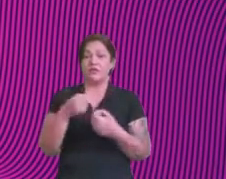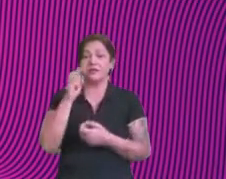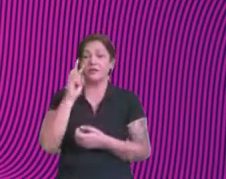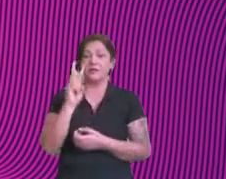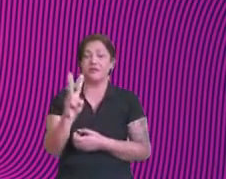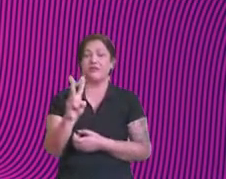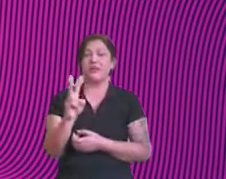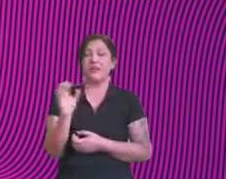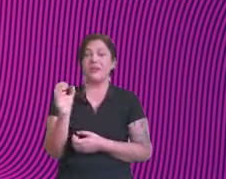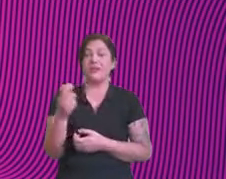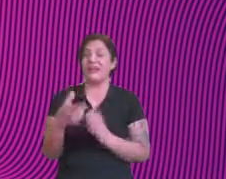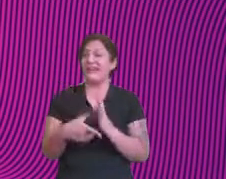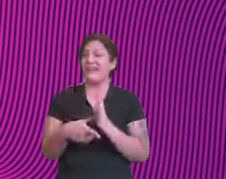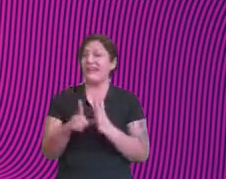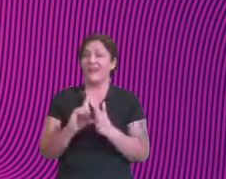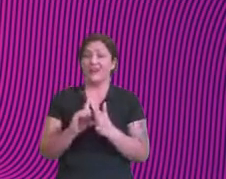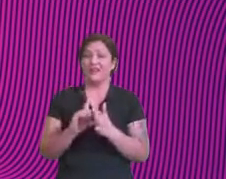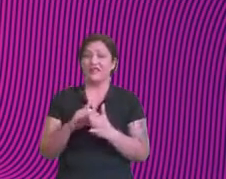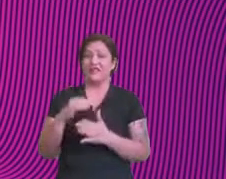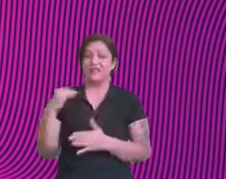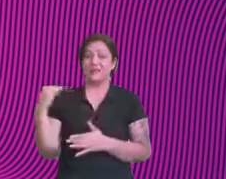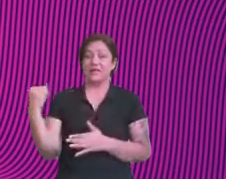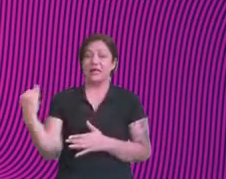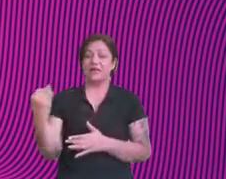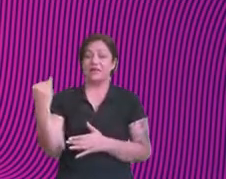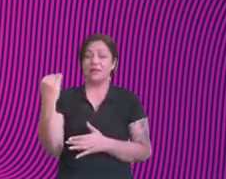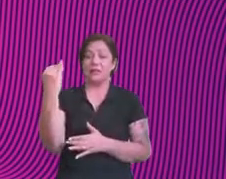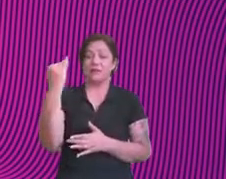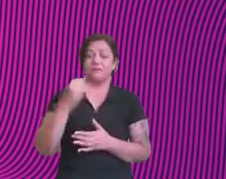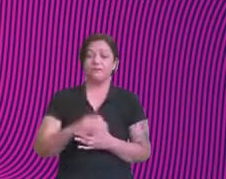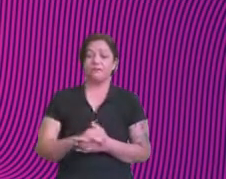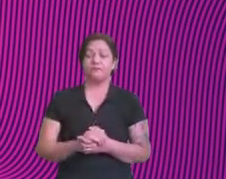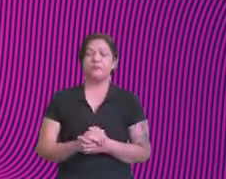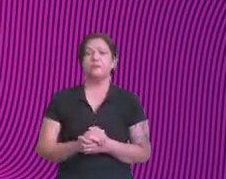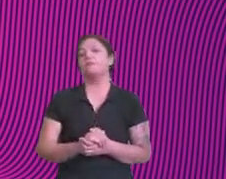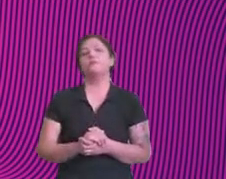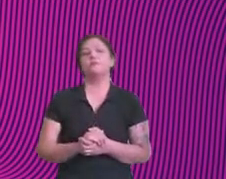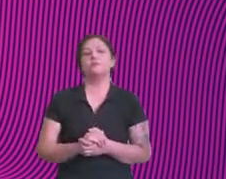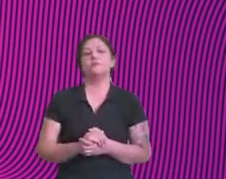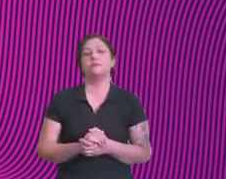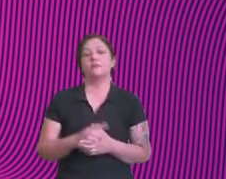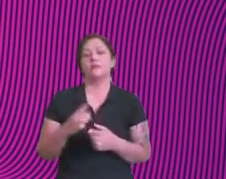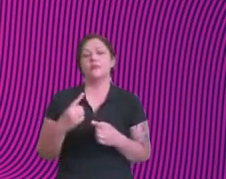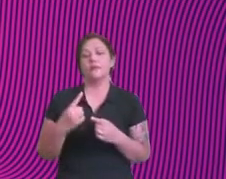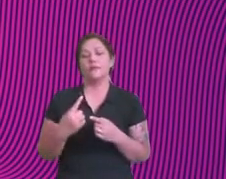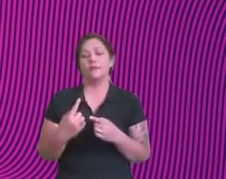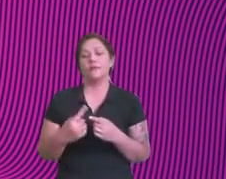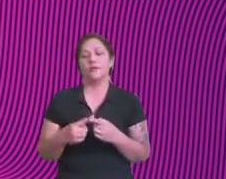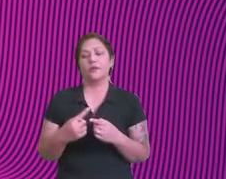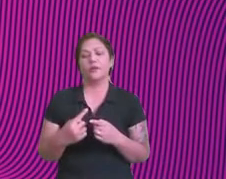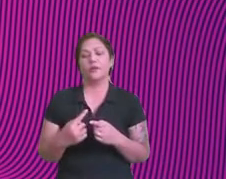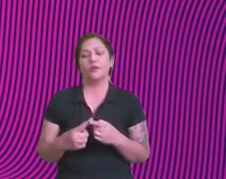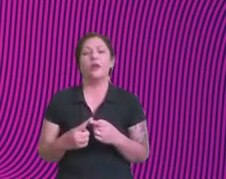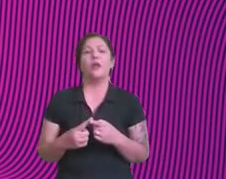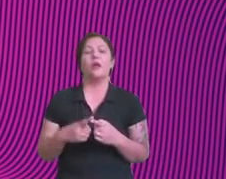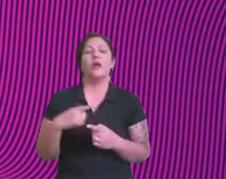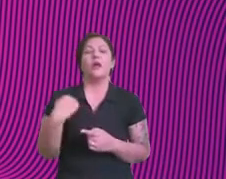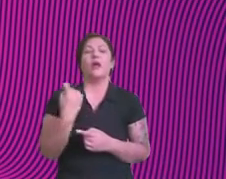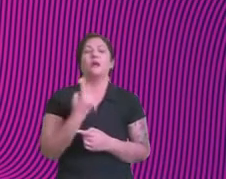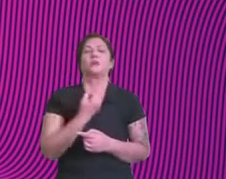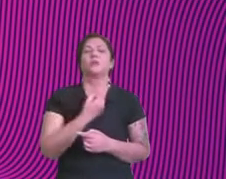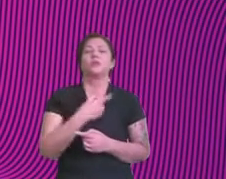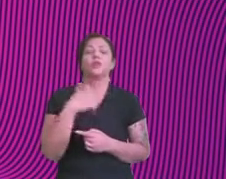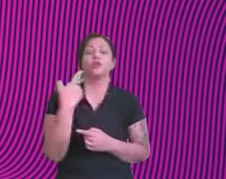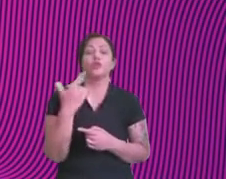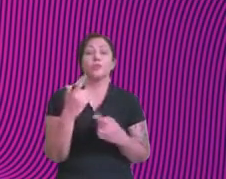fundamental, principalmente no T, né? Onde a gente vai poder ter loco regional, a gente pode ver a extensão, a gente pode